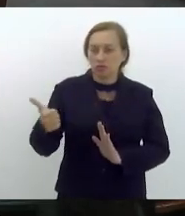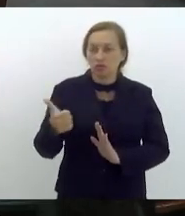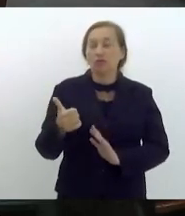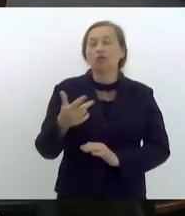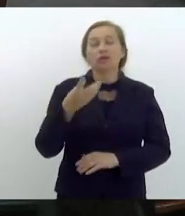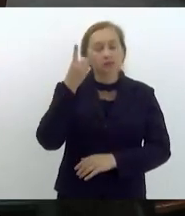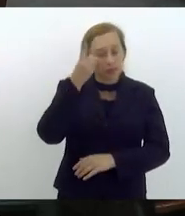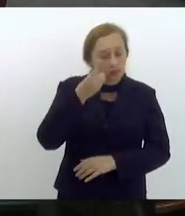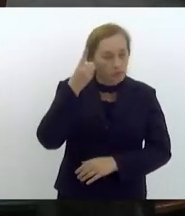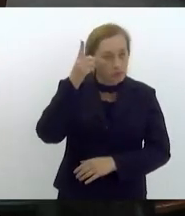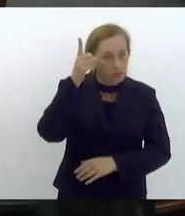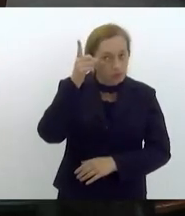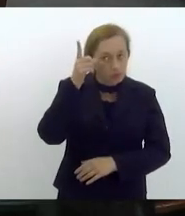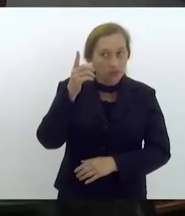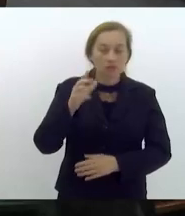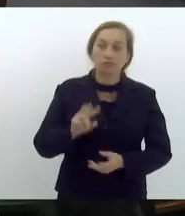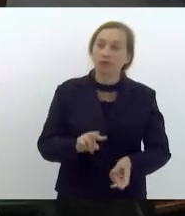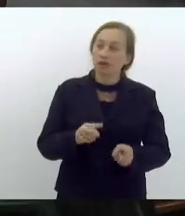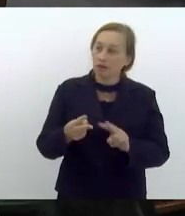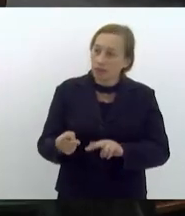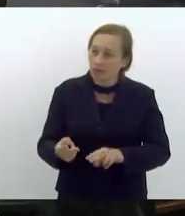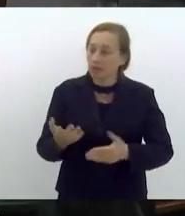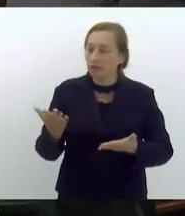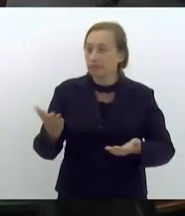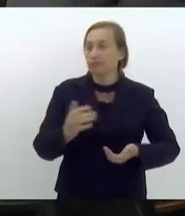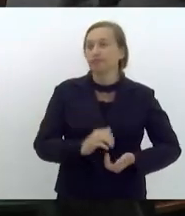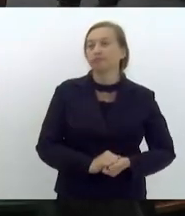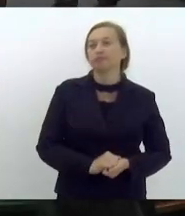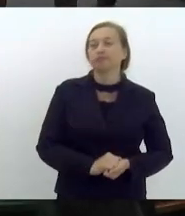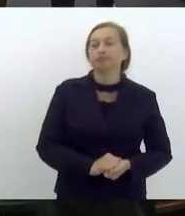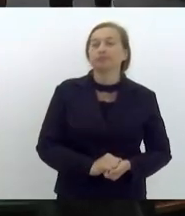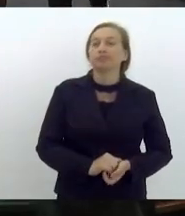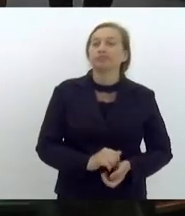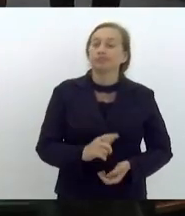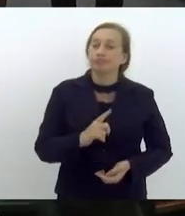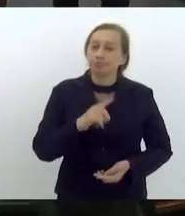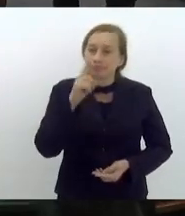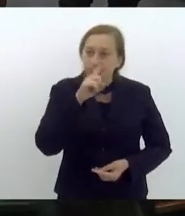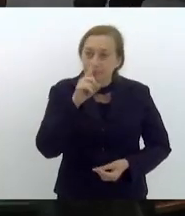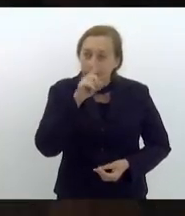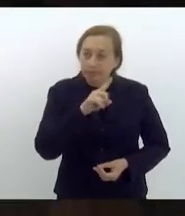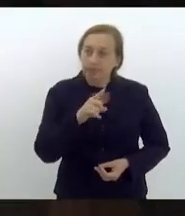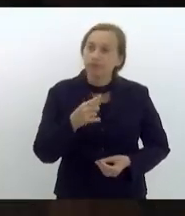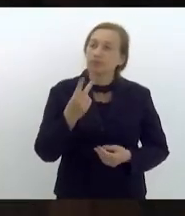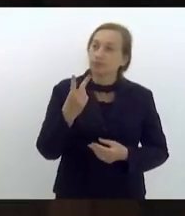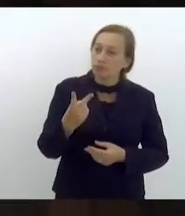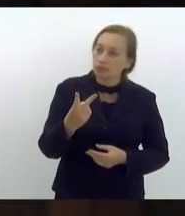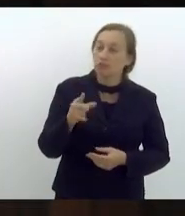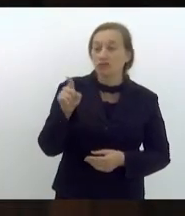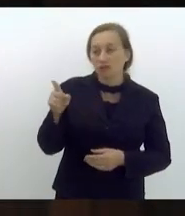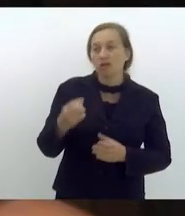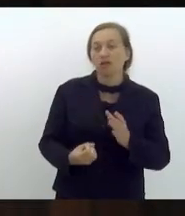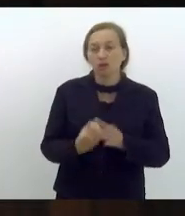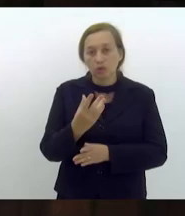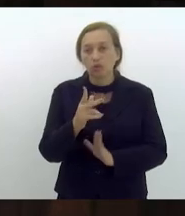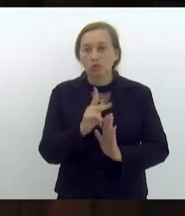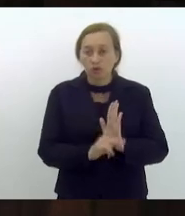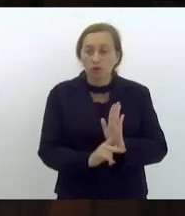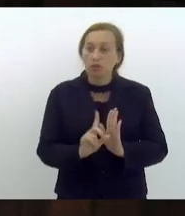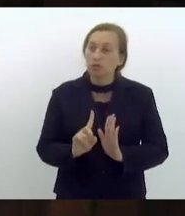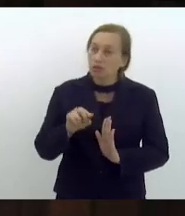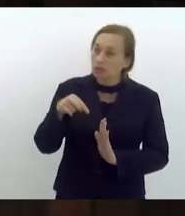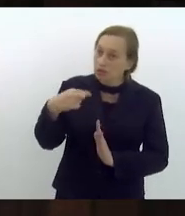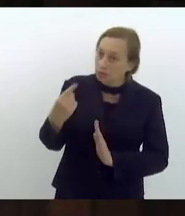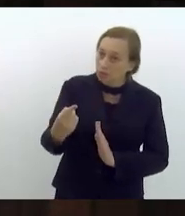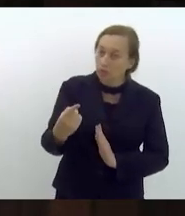para encaminhar deputada Lucinha porque houve a falha dos dois encaminhamento e ela é autora do projeto e logo